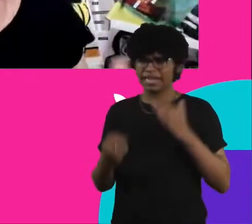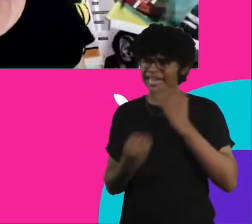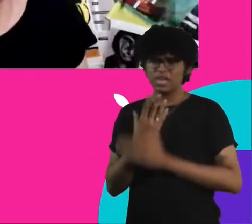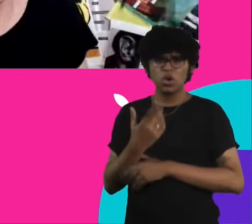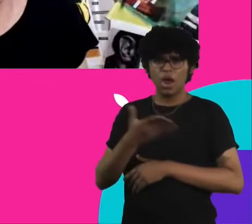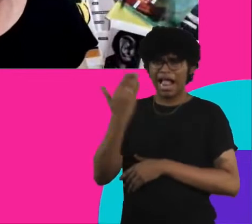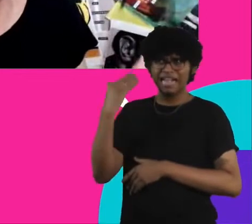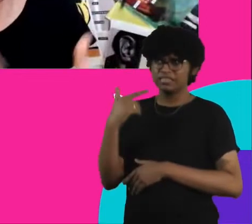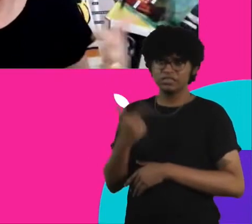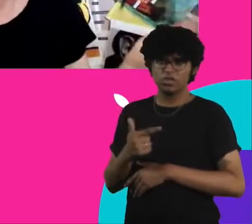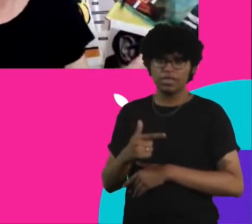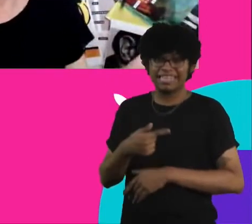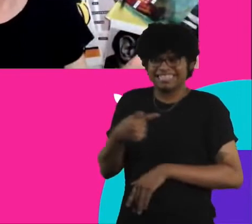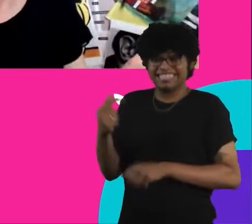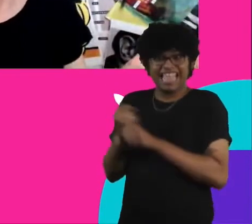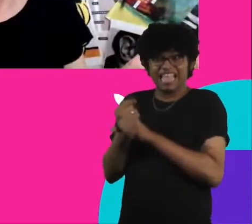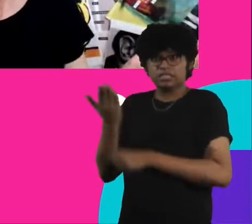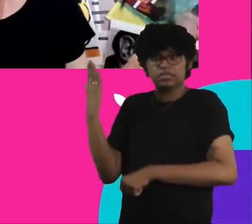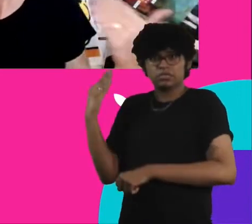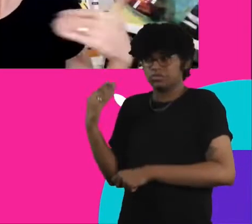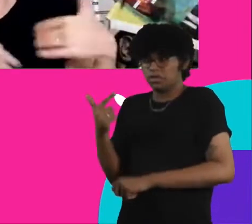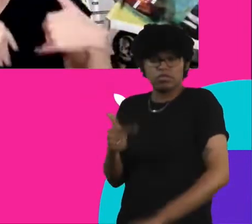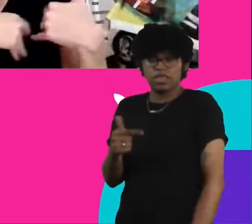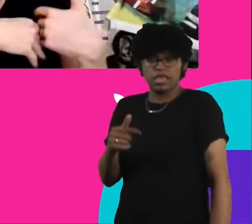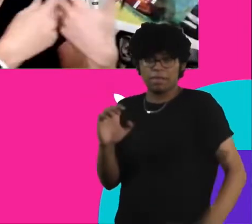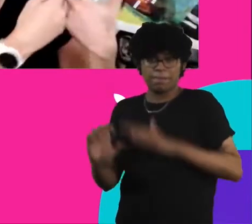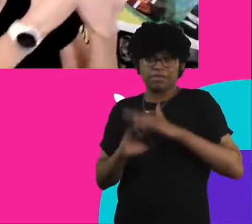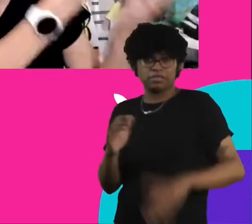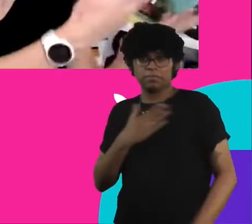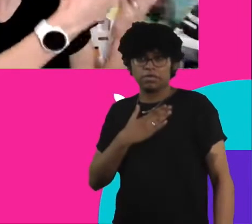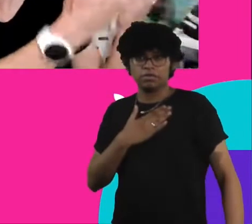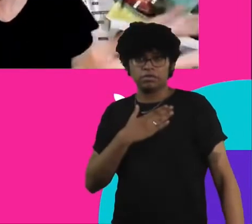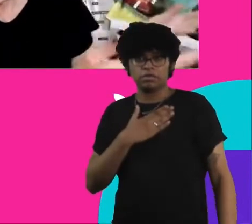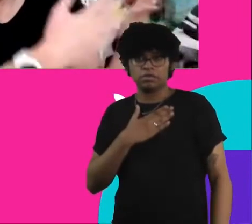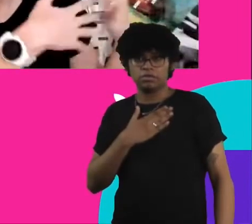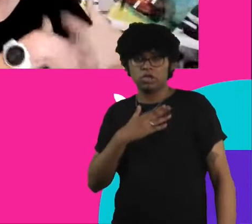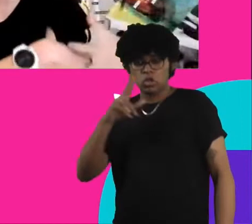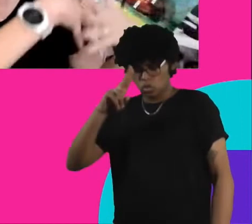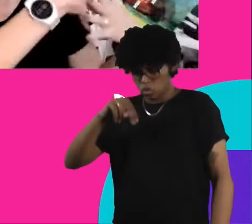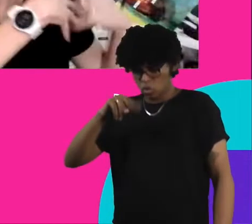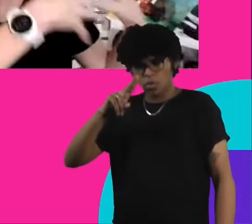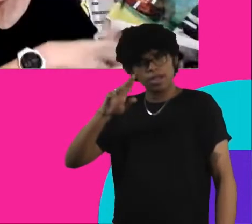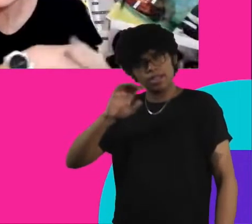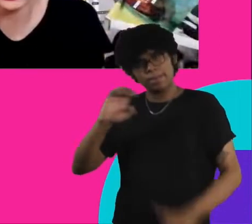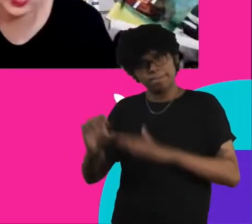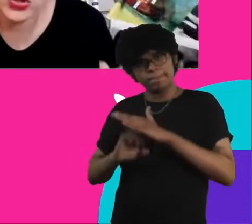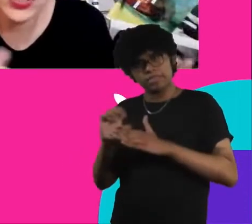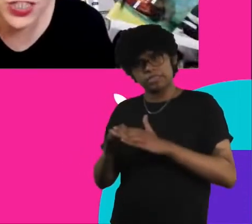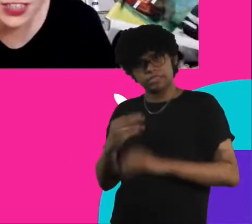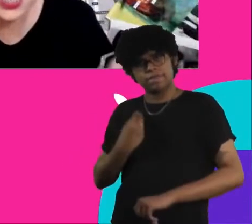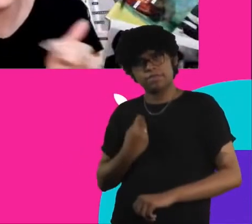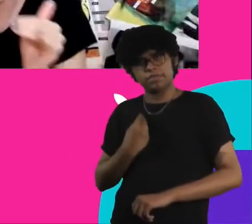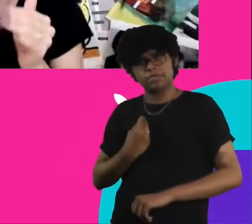existia. A MasterTech, há 7 anos atrás, não existia. Se nunca existiu a MasterTech com o time, a gente